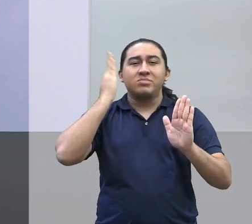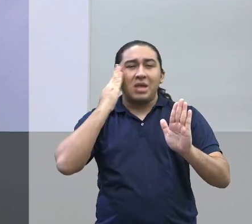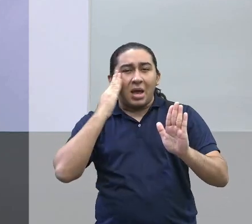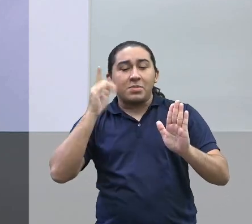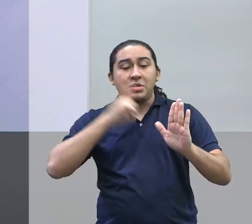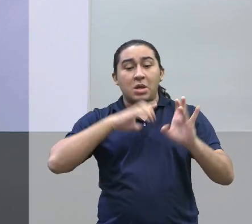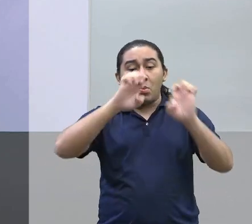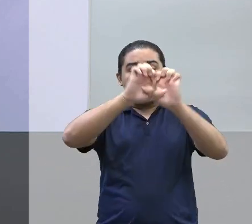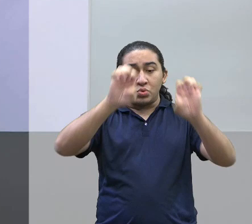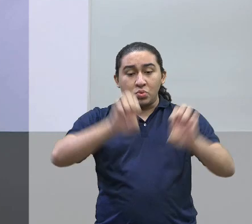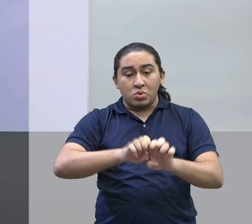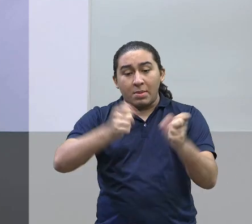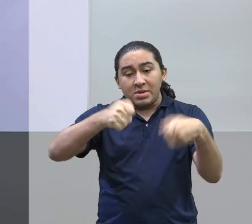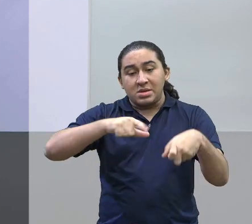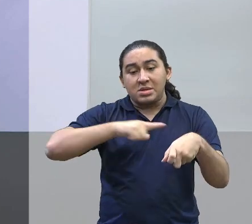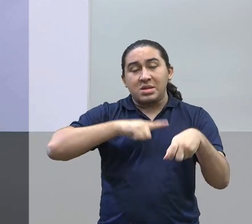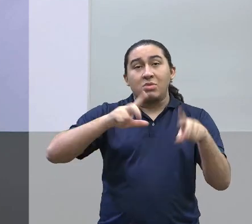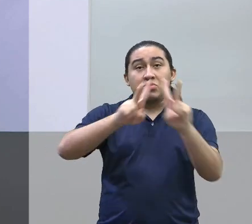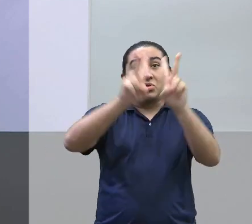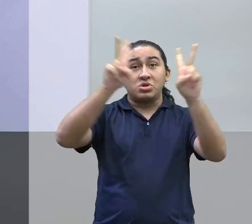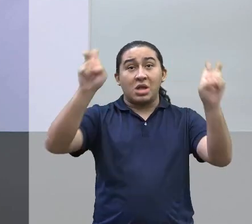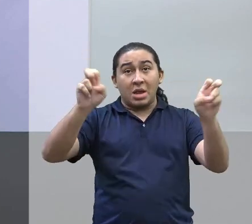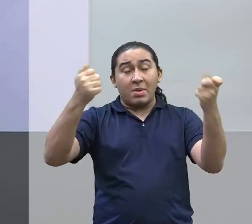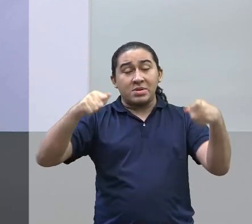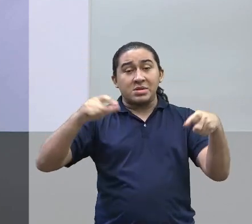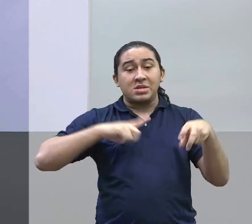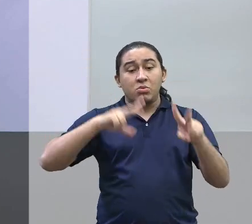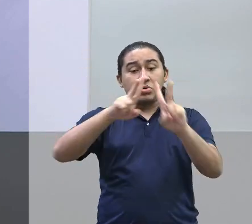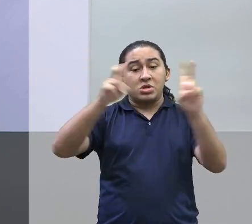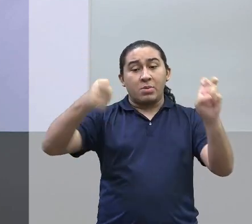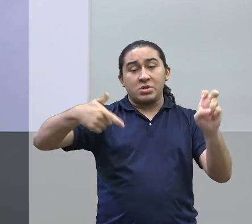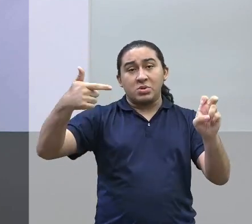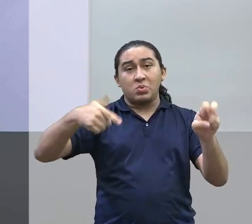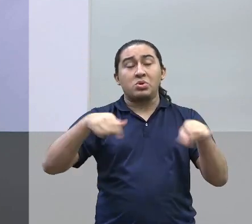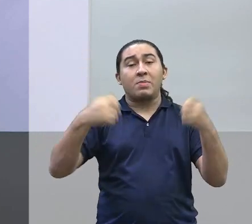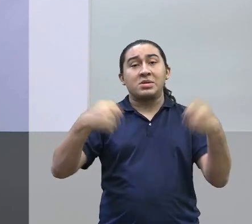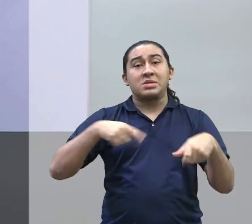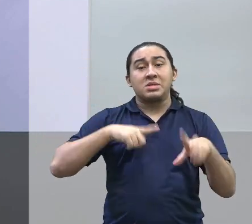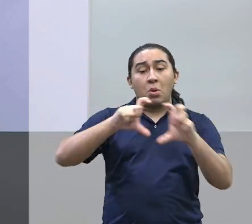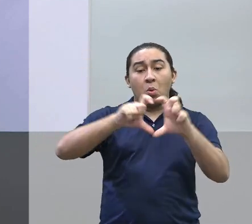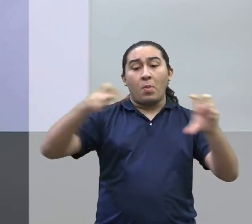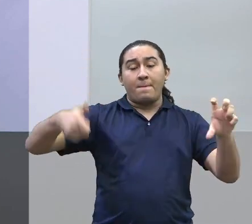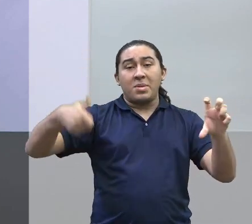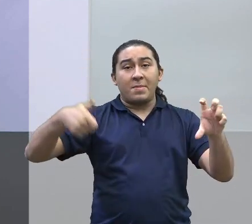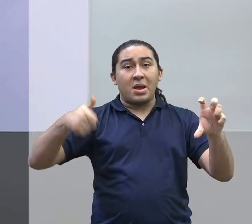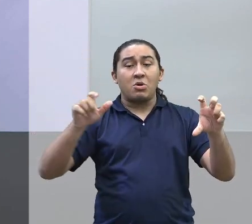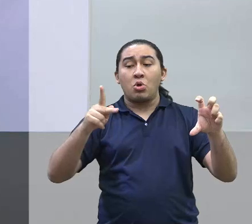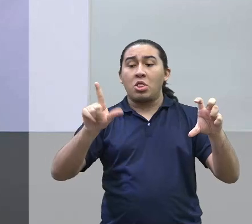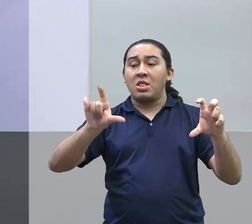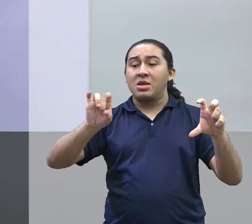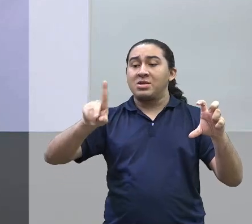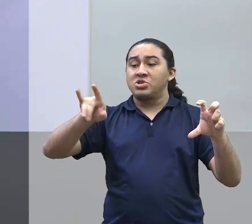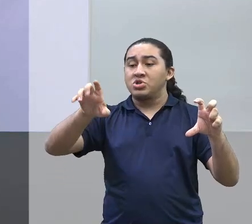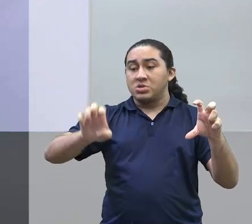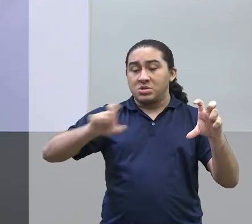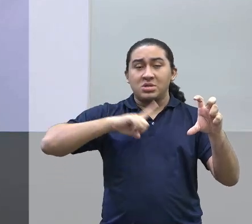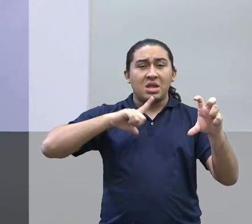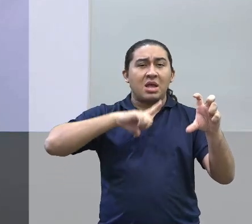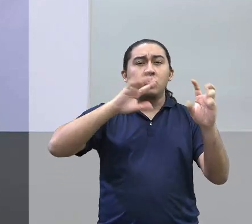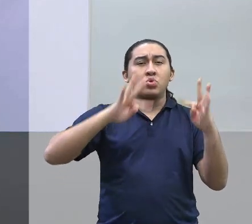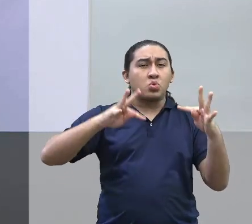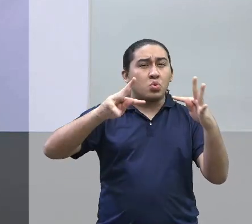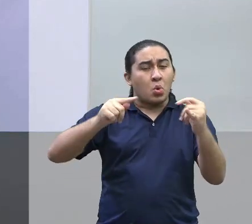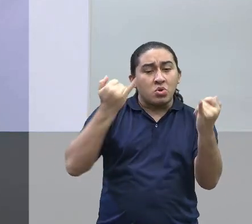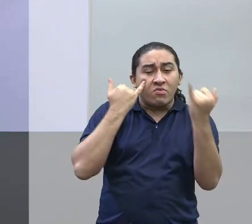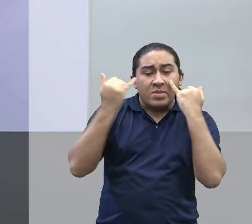que uma notícia precisa de manchete, precisa de subtítulo, precisa do lead, com todas aquelas perguntas, e do corpo da notícia,